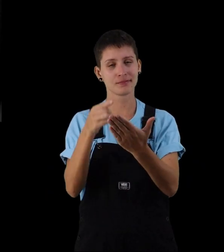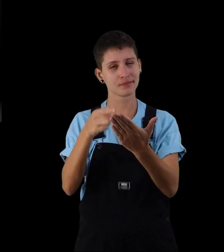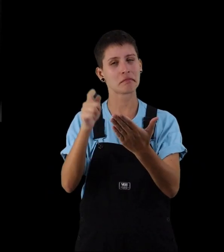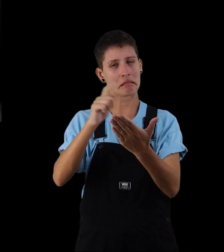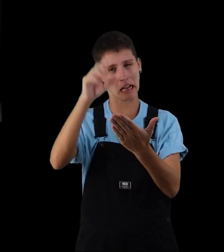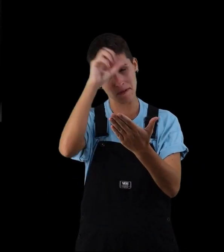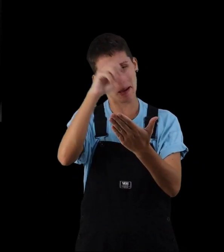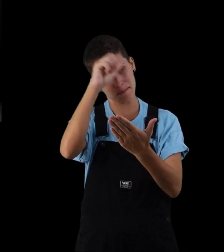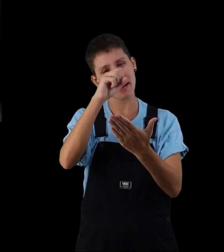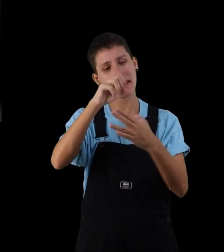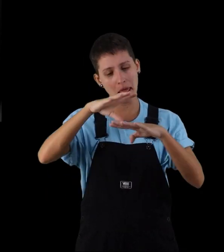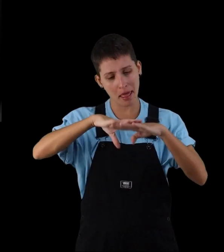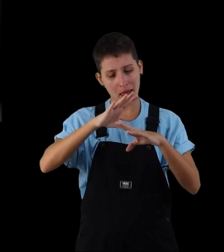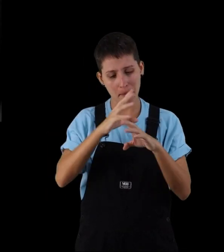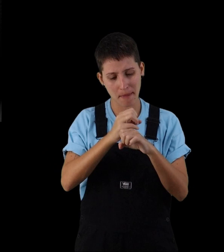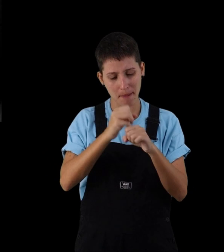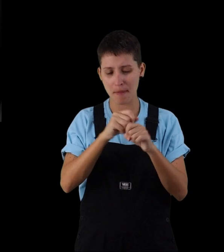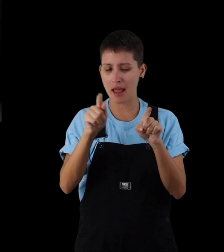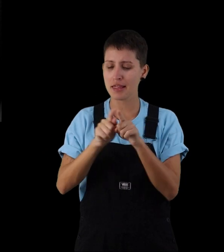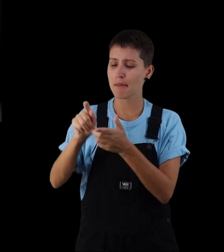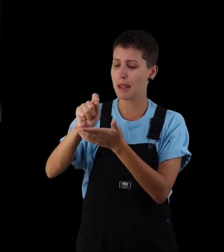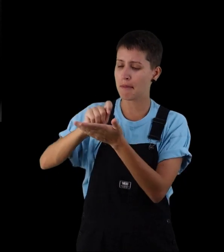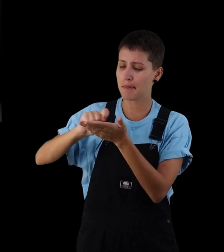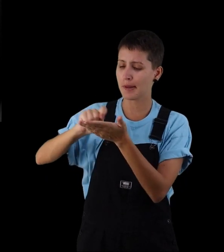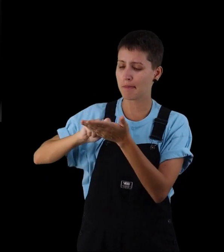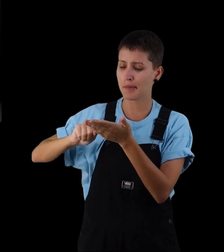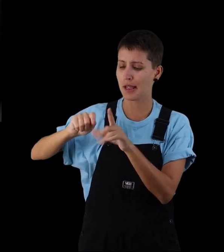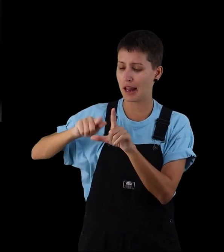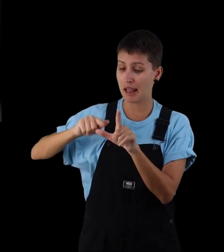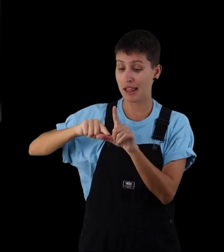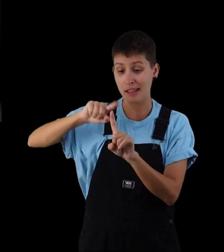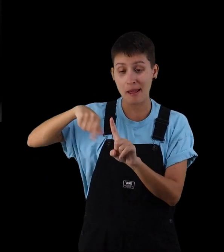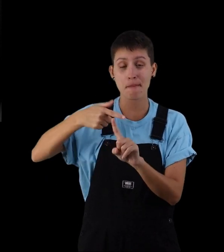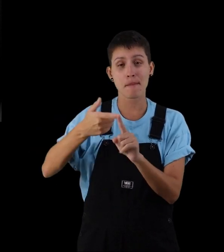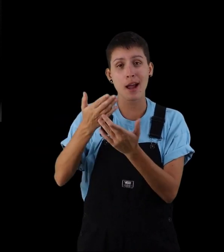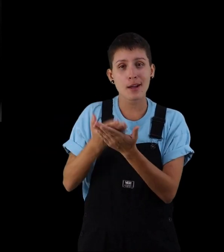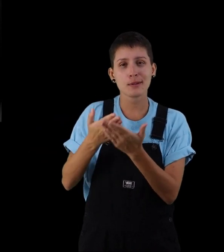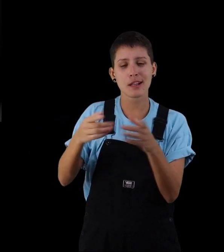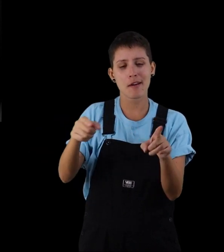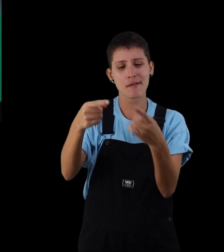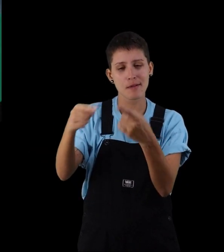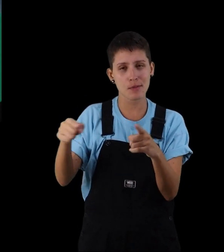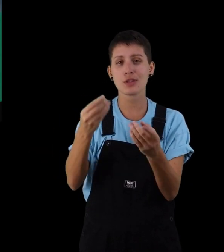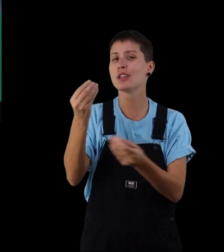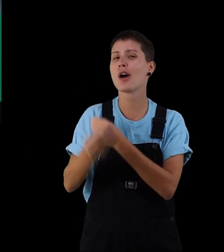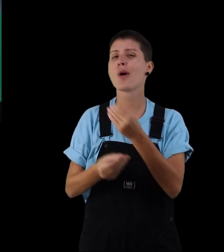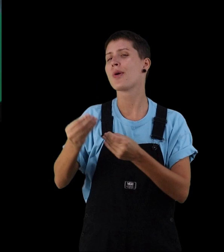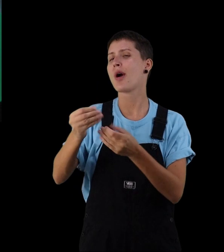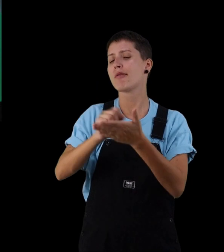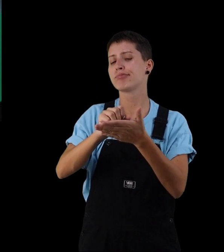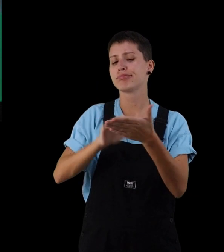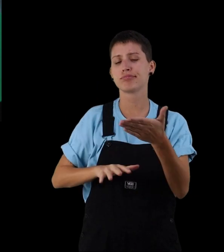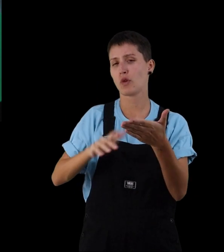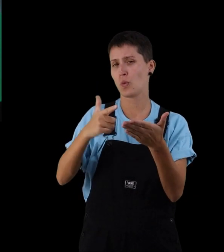Na escola se aprendia a somar e fazer letras, mas também se estudava música. Para os exercícios